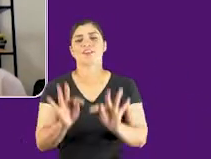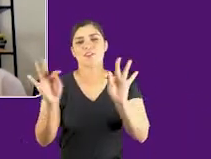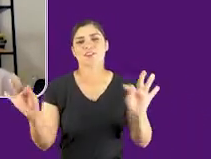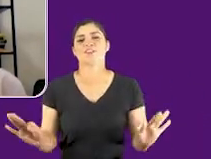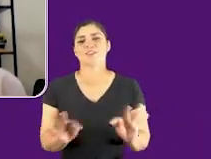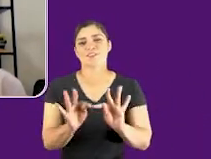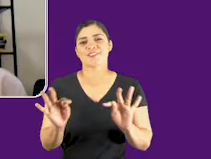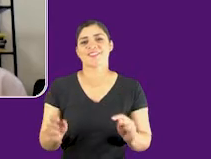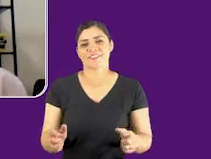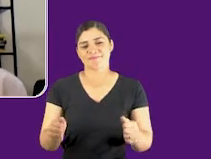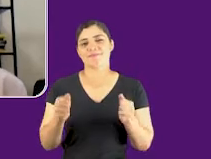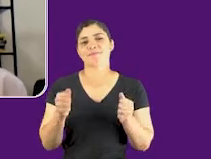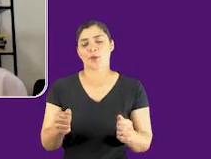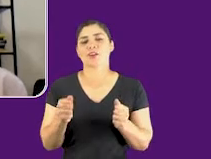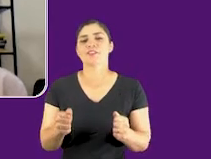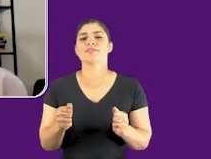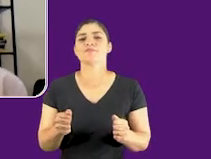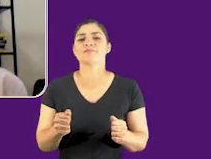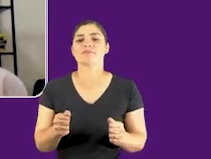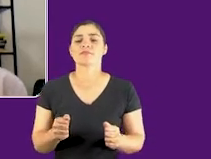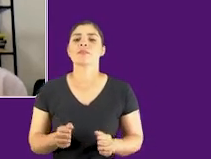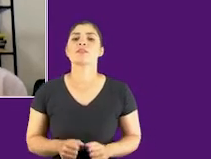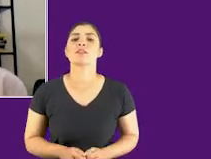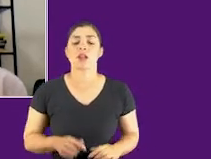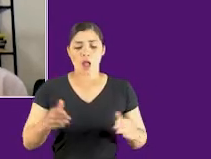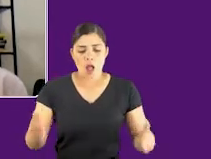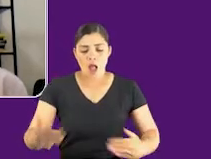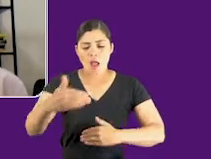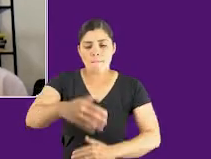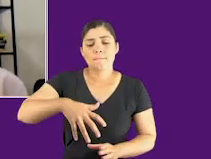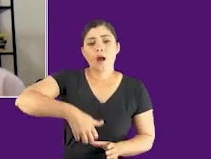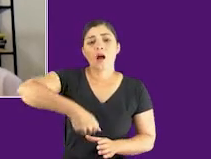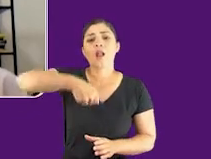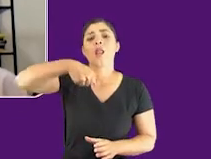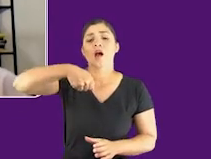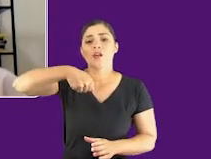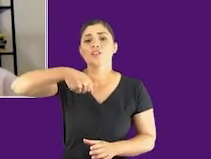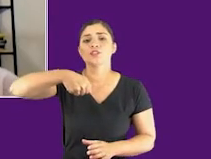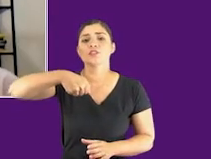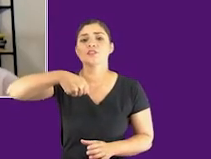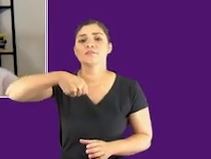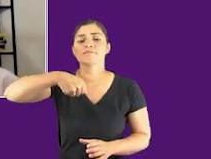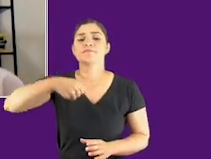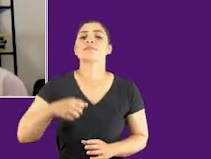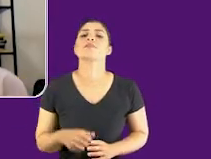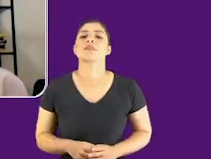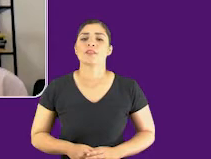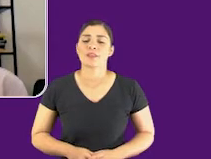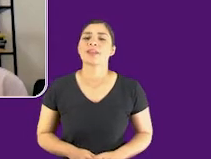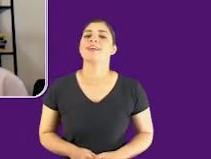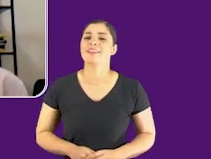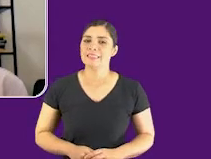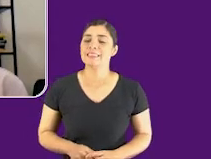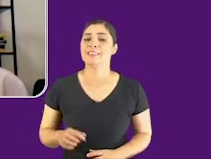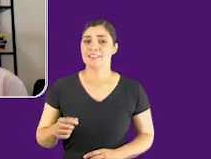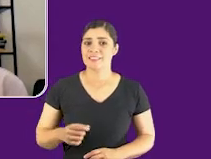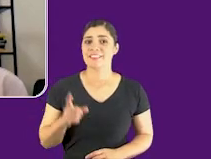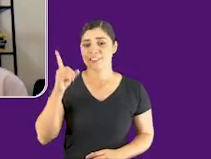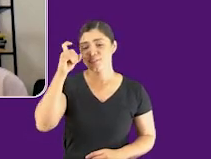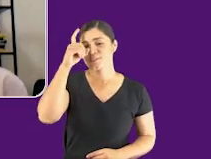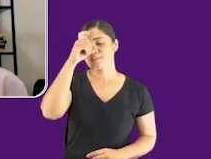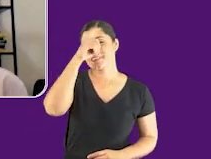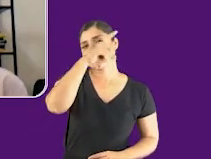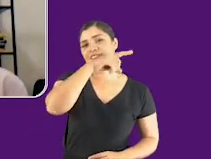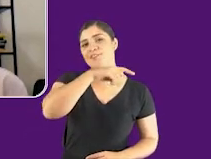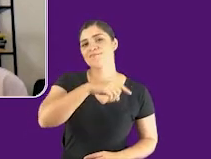de permite e sobre o tema da embalagem eu acho que embalagem no e-commerce está está sendo um grande vilão